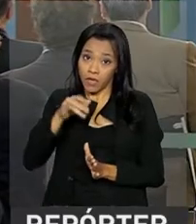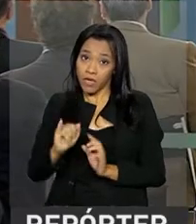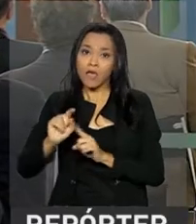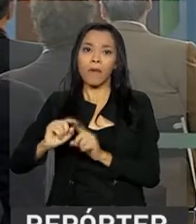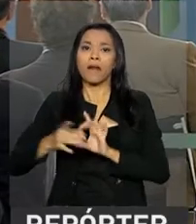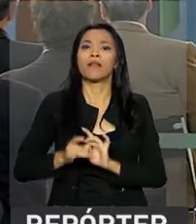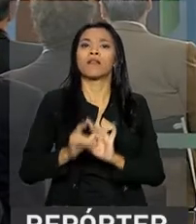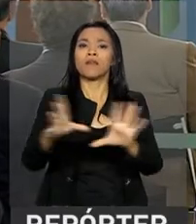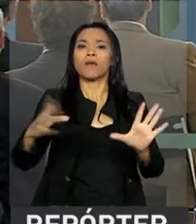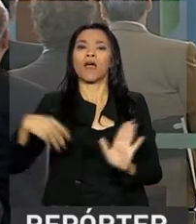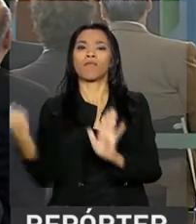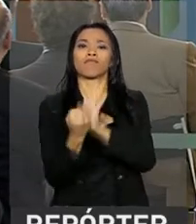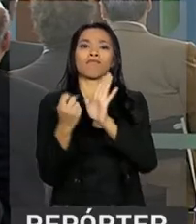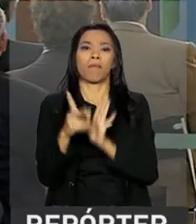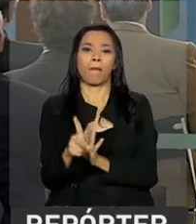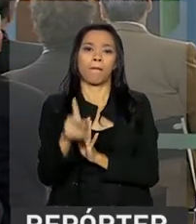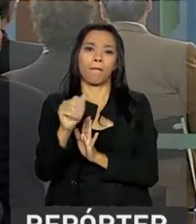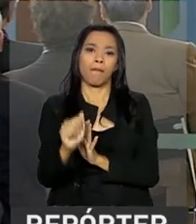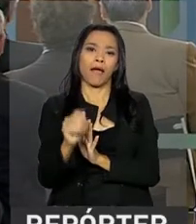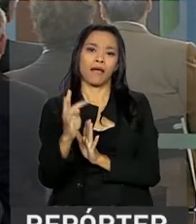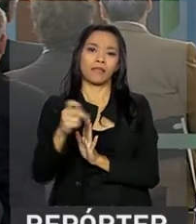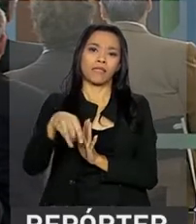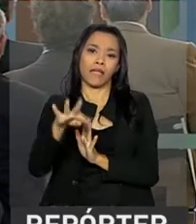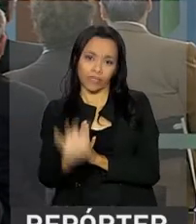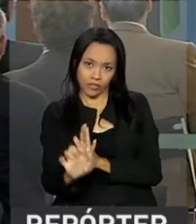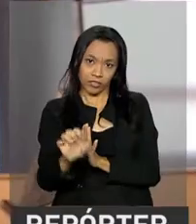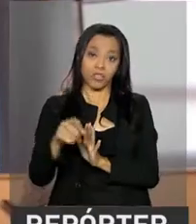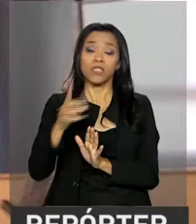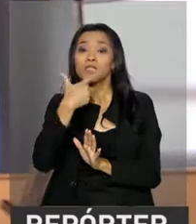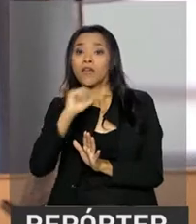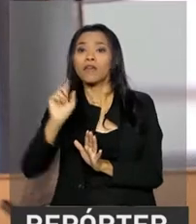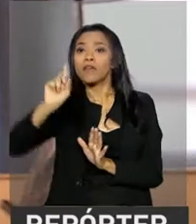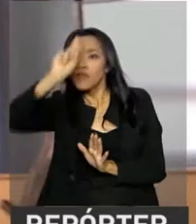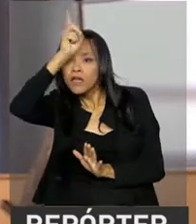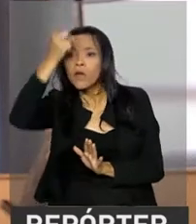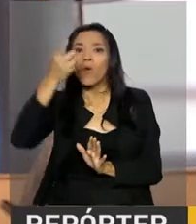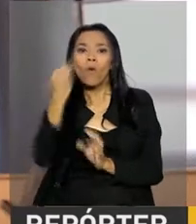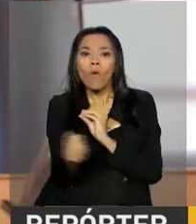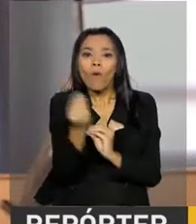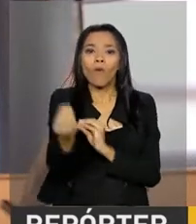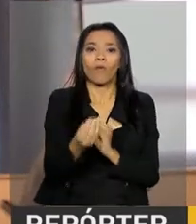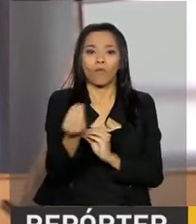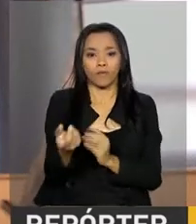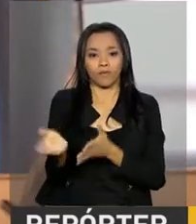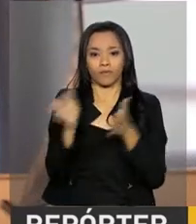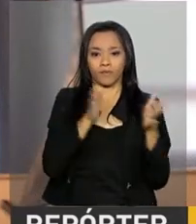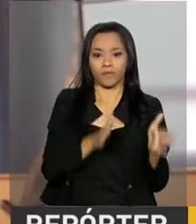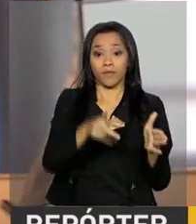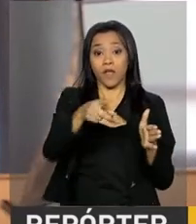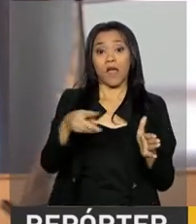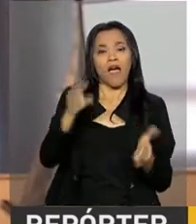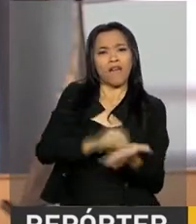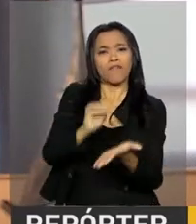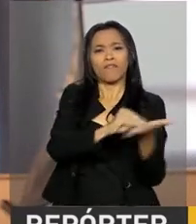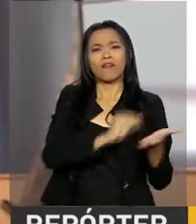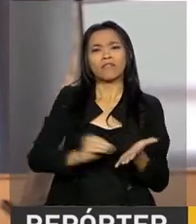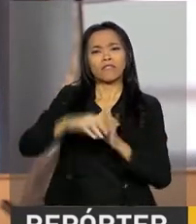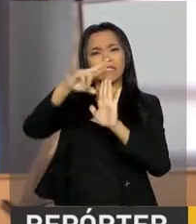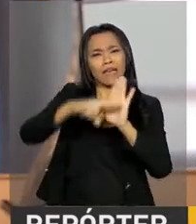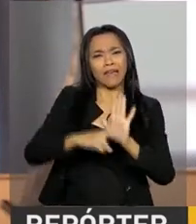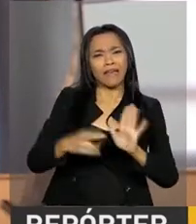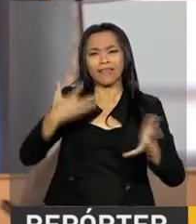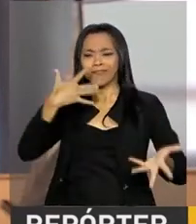aplicação industrial ea atividade inventiva a demora provocada pela falta de definição sobre os procedimentos